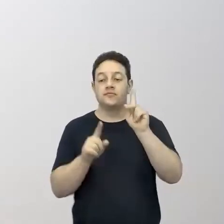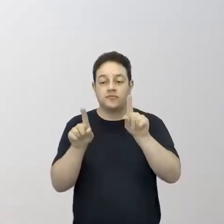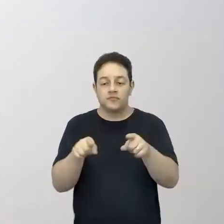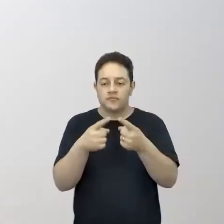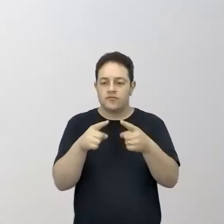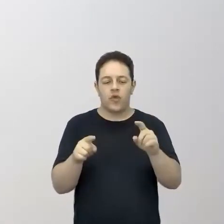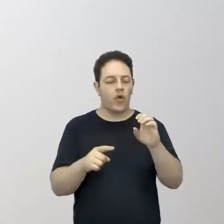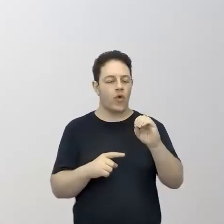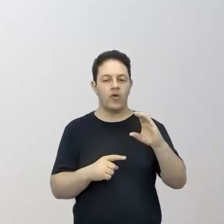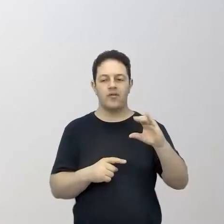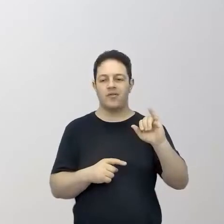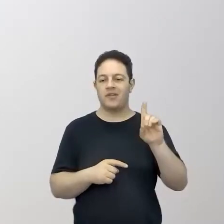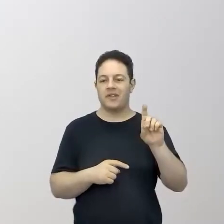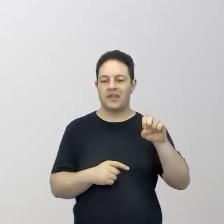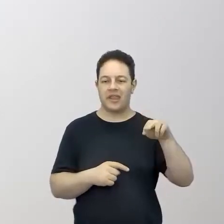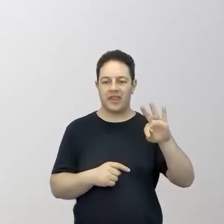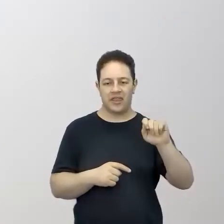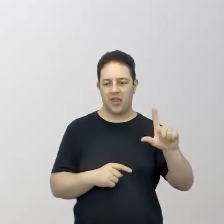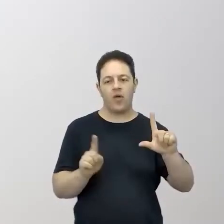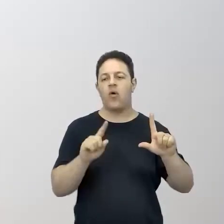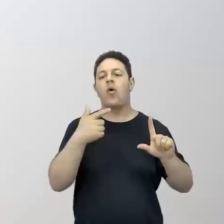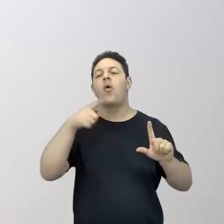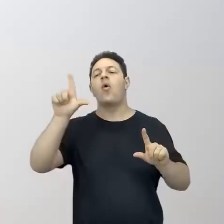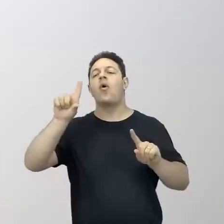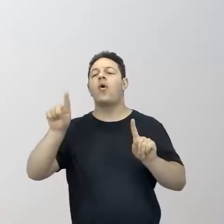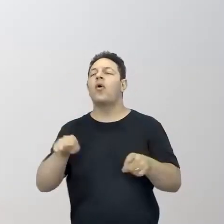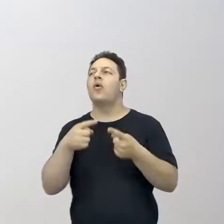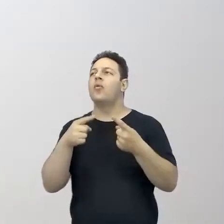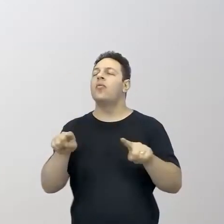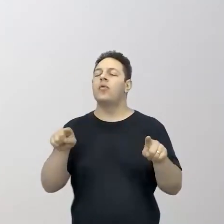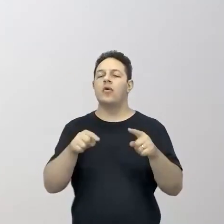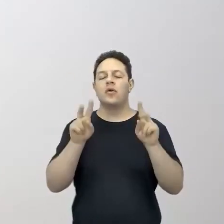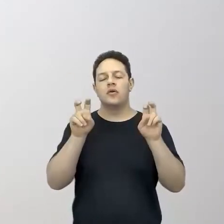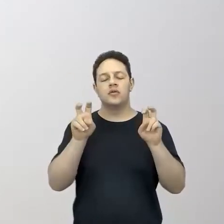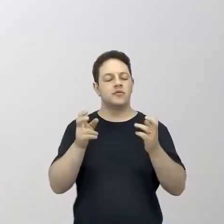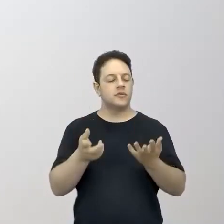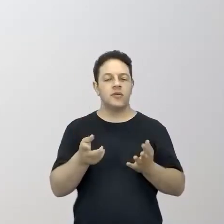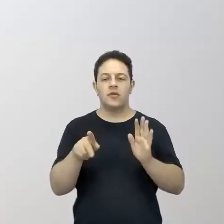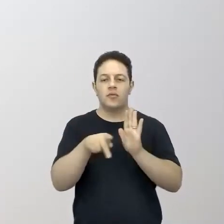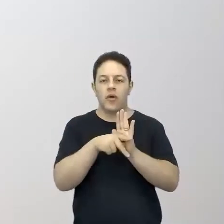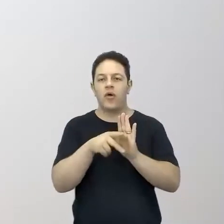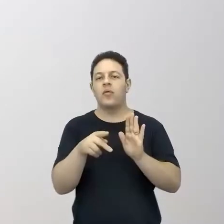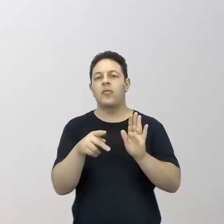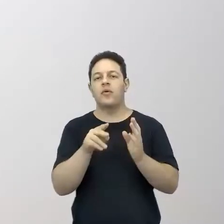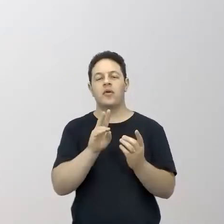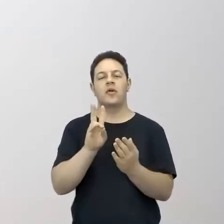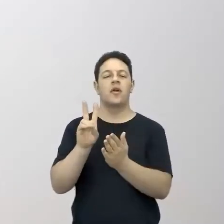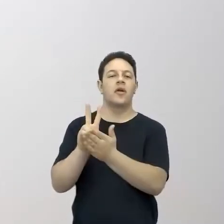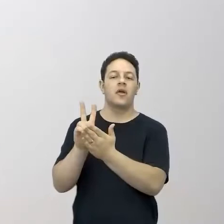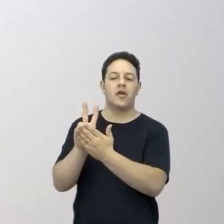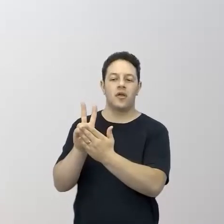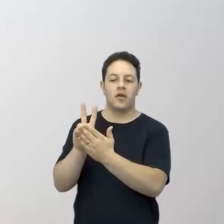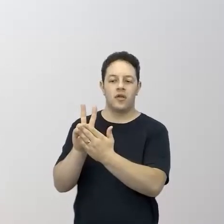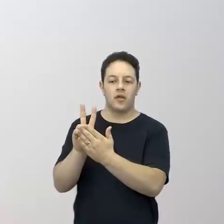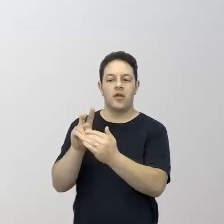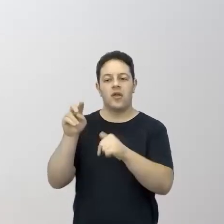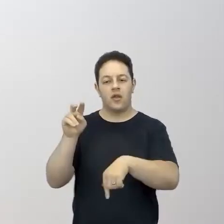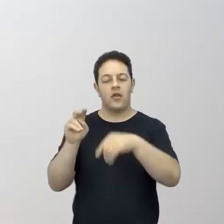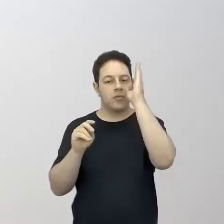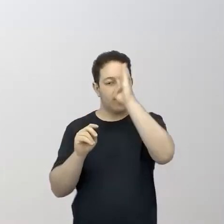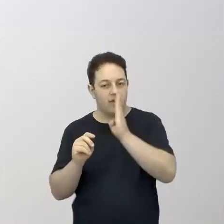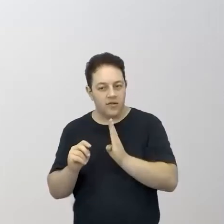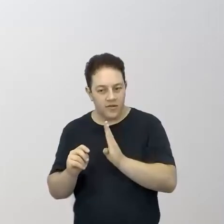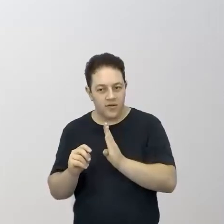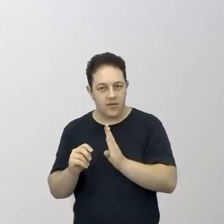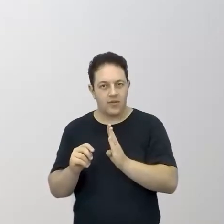é ocidental, na música que é, por exemplo, na música de indígenas do Brasil, ou então de